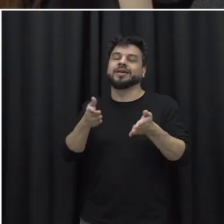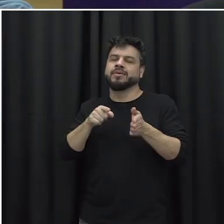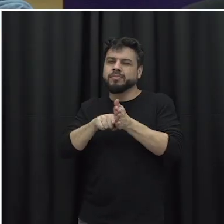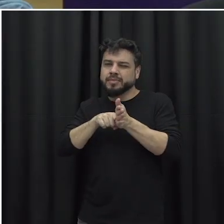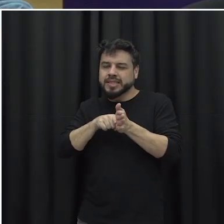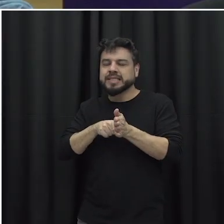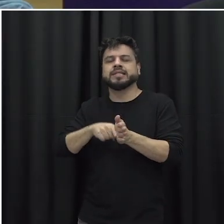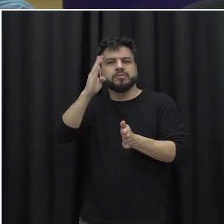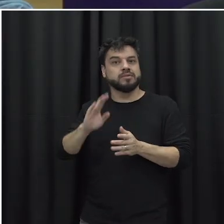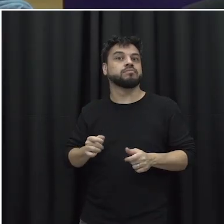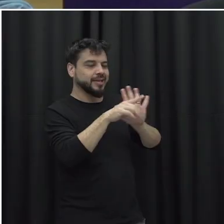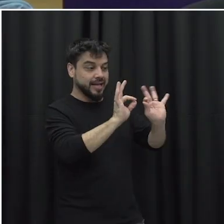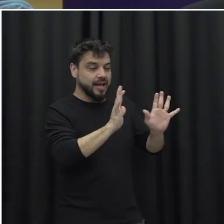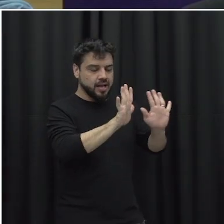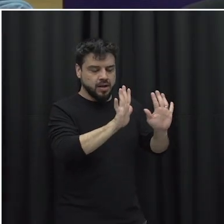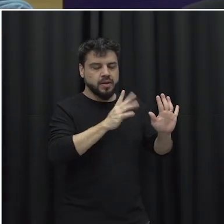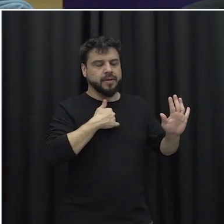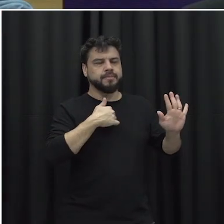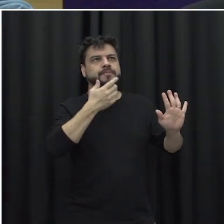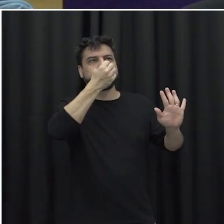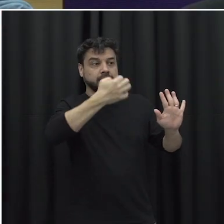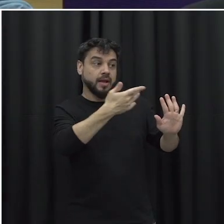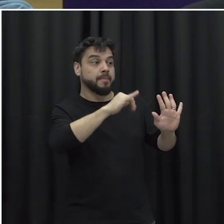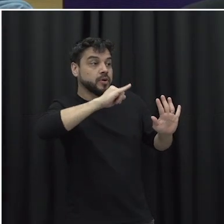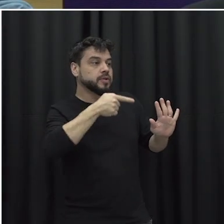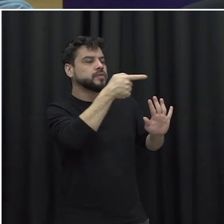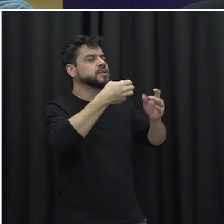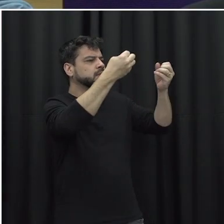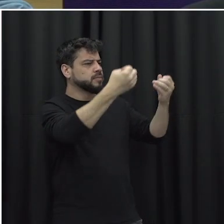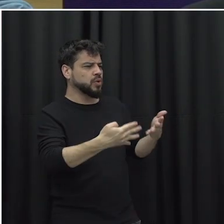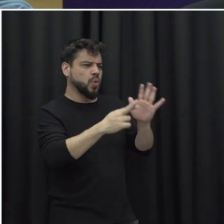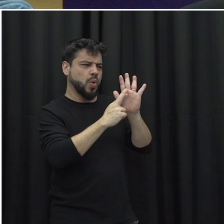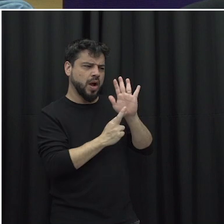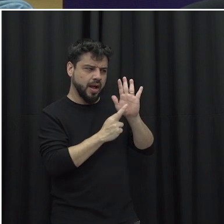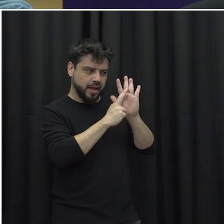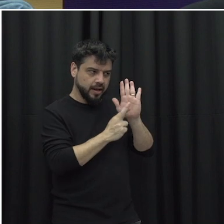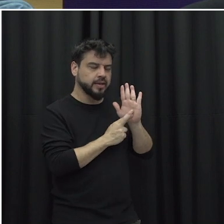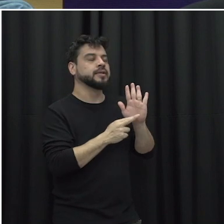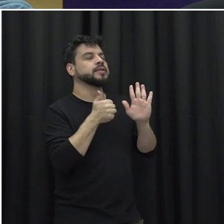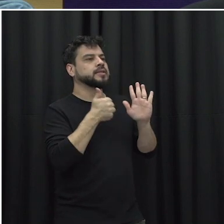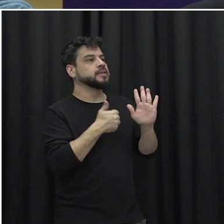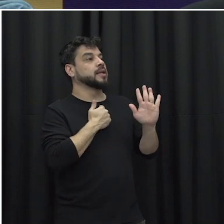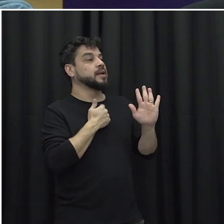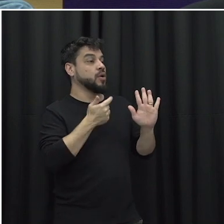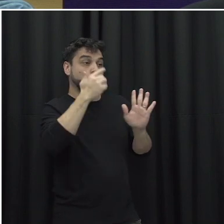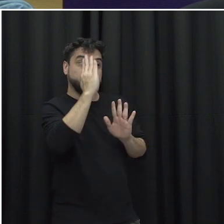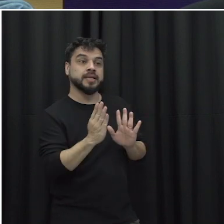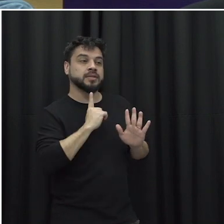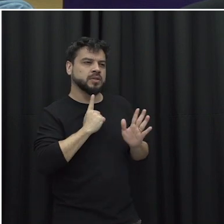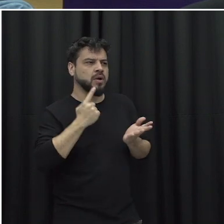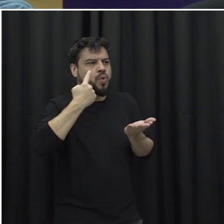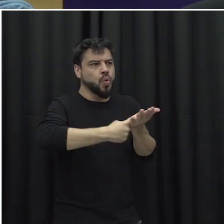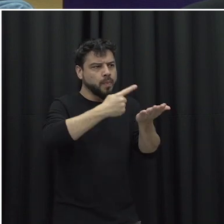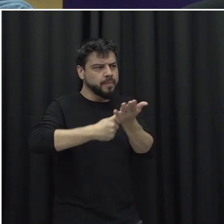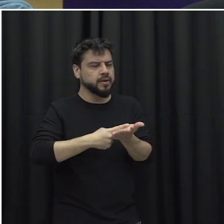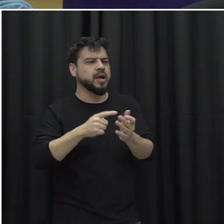RDC. Aproveitando que você está falando de regulamentação, o Brasil tem alguns acordos de quebra de patentes para a